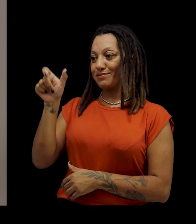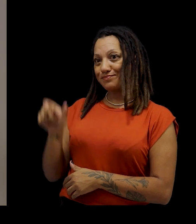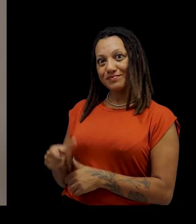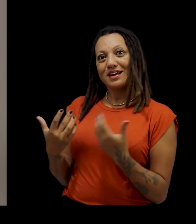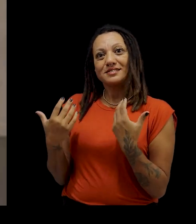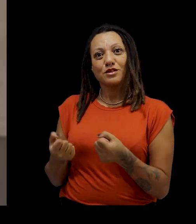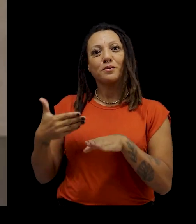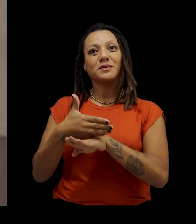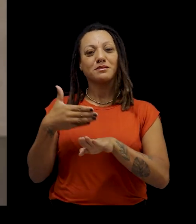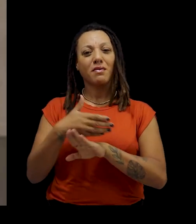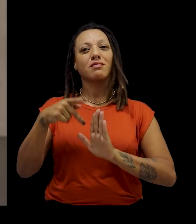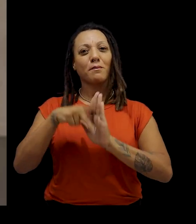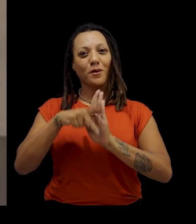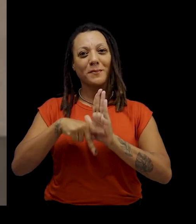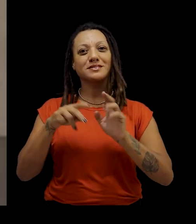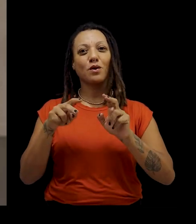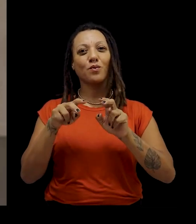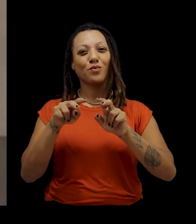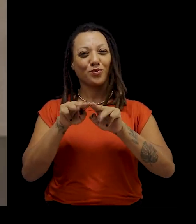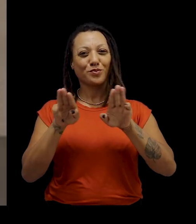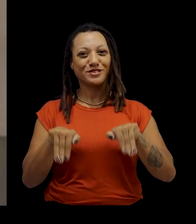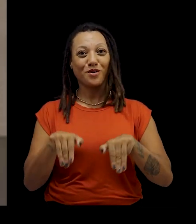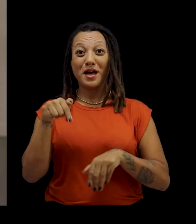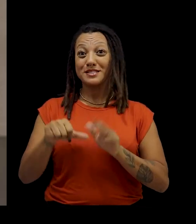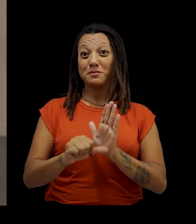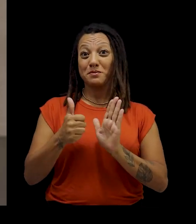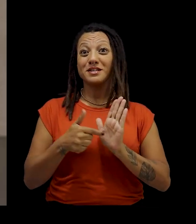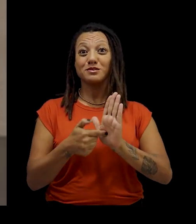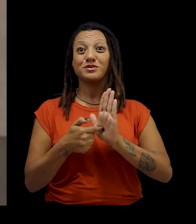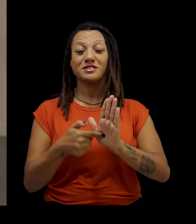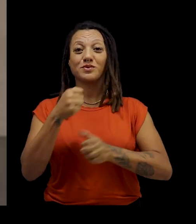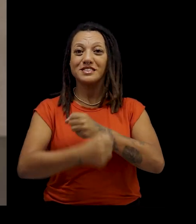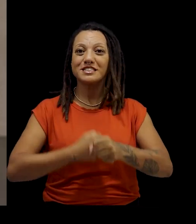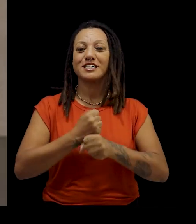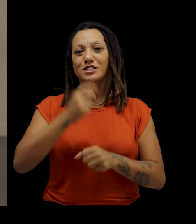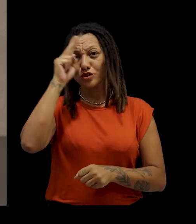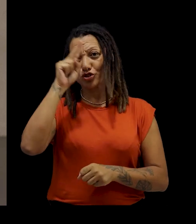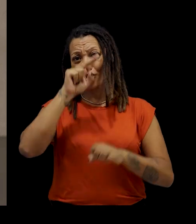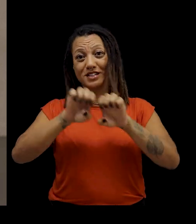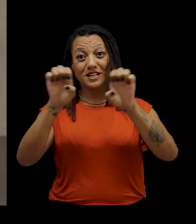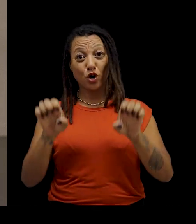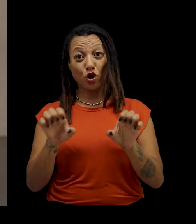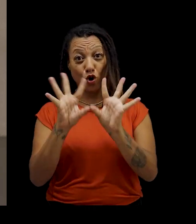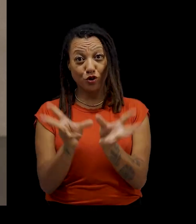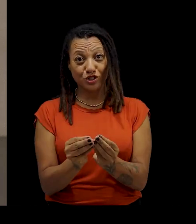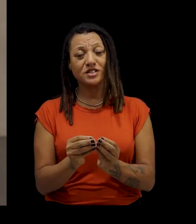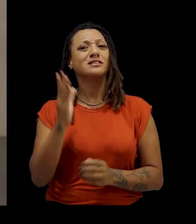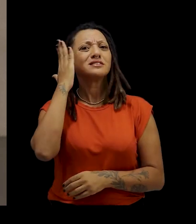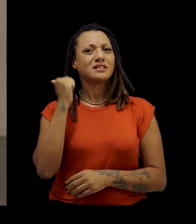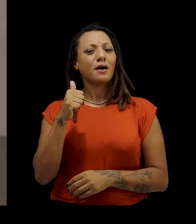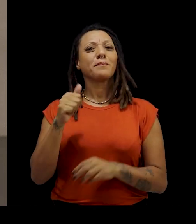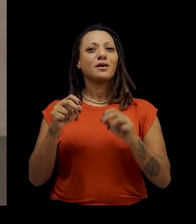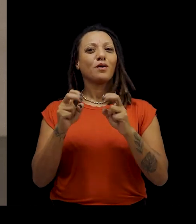topar participar da programação do museu. Essa é a primeira exposição do ano dedicada às histórias da ecologia. Vocês sabem